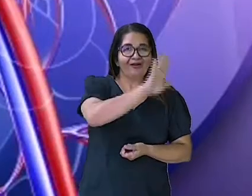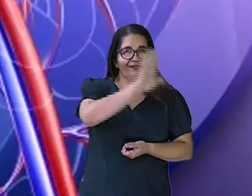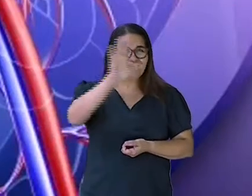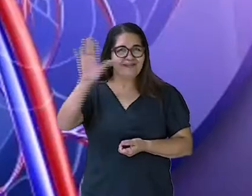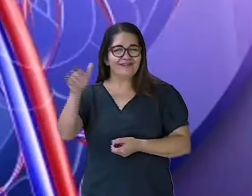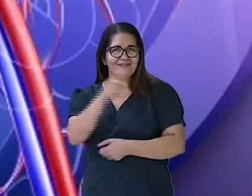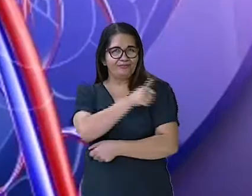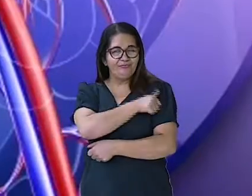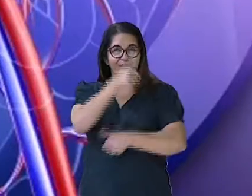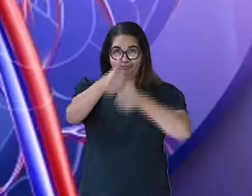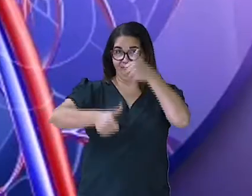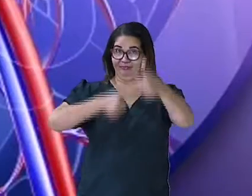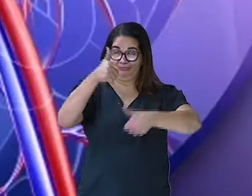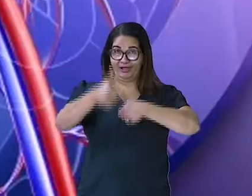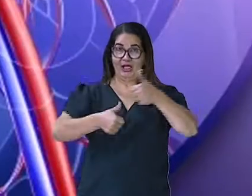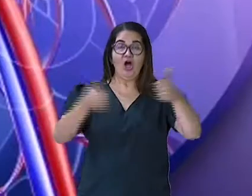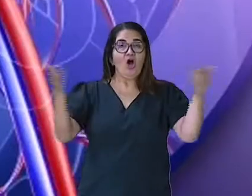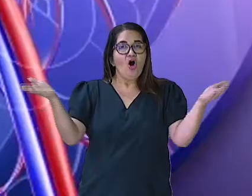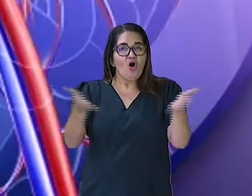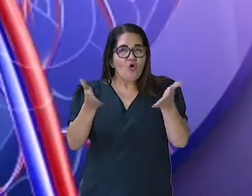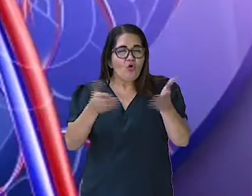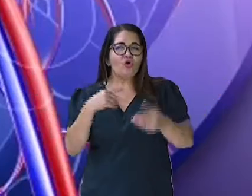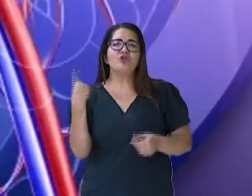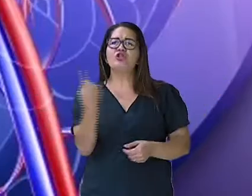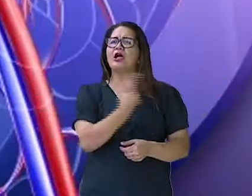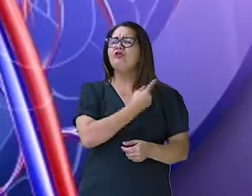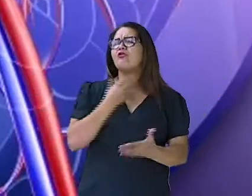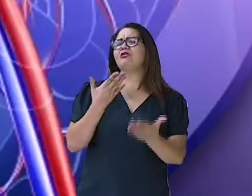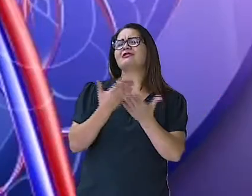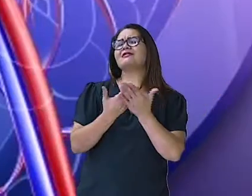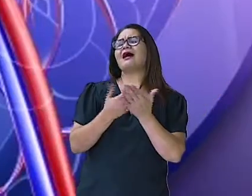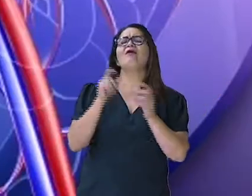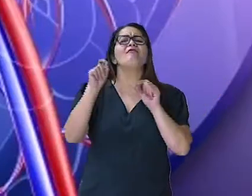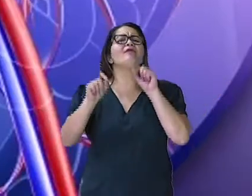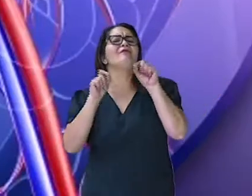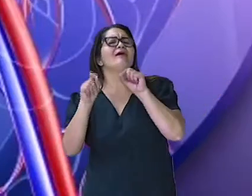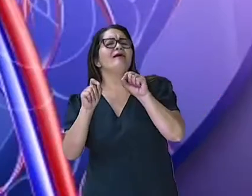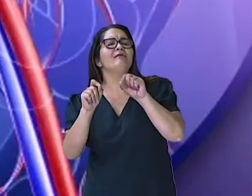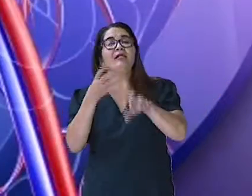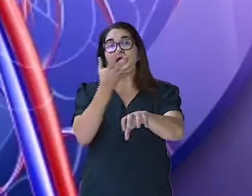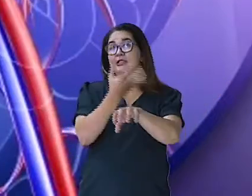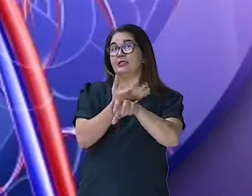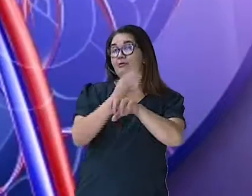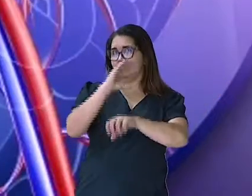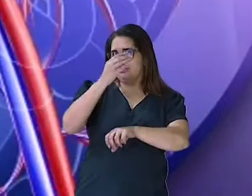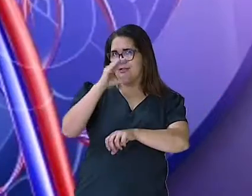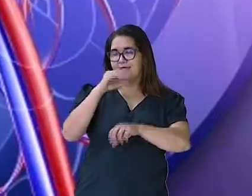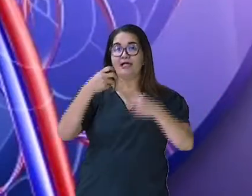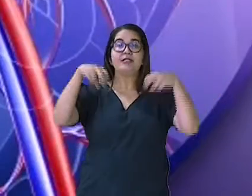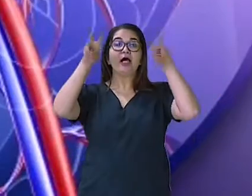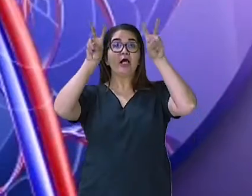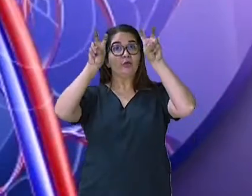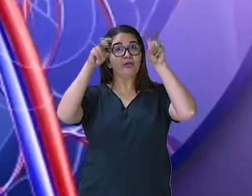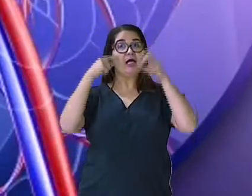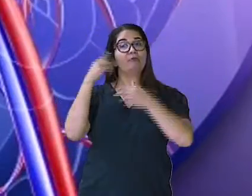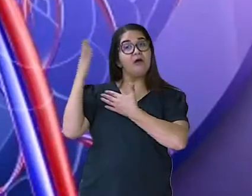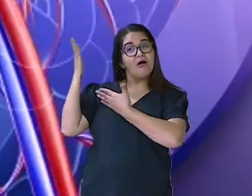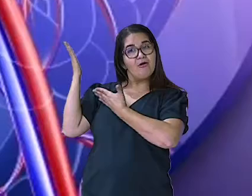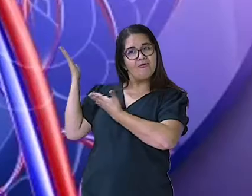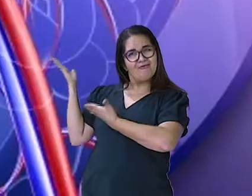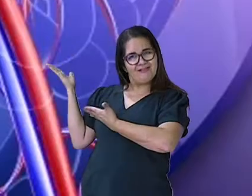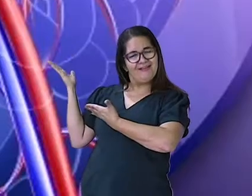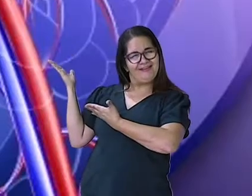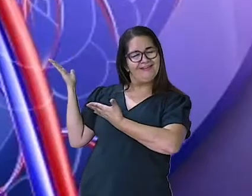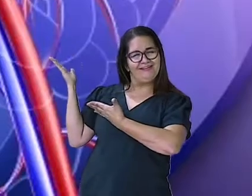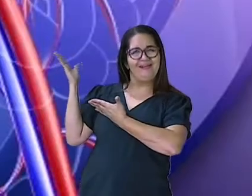Olá! Hoje, em nossa aula de ciências, vamos falar sobre o sistema urinário, que também é chamado de sistema